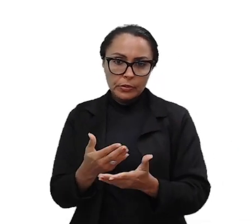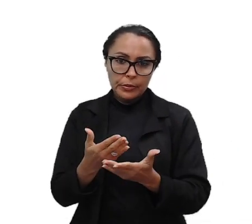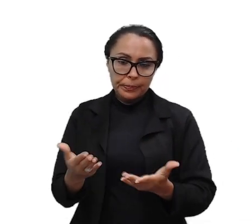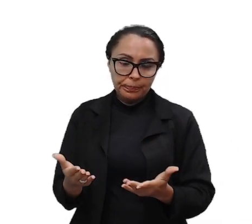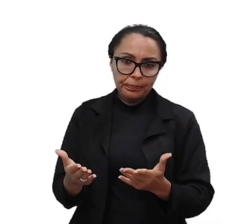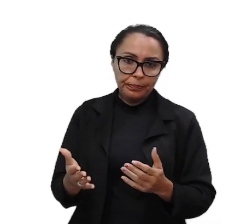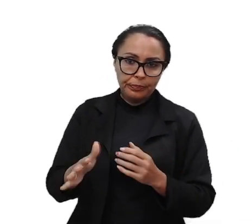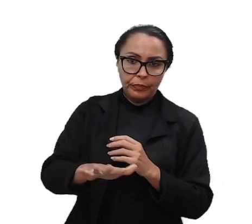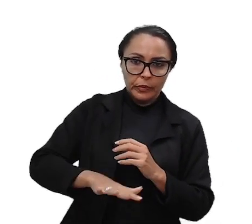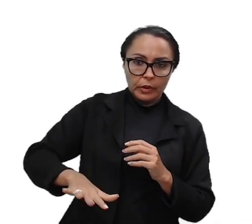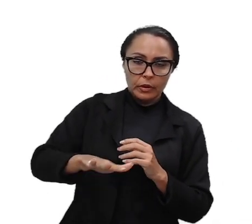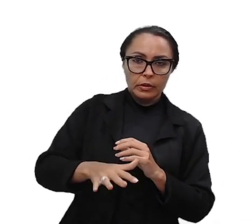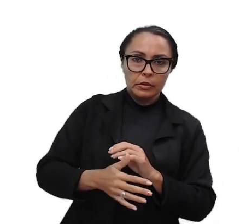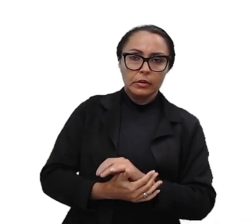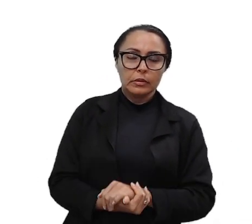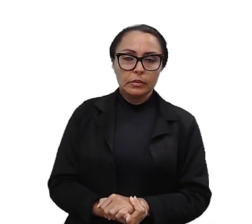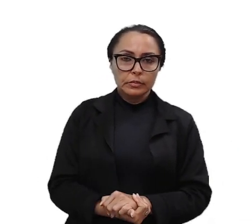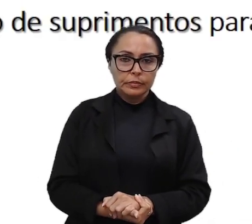eventuais ausências.